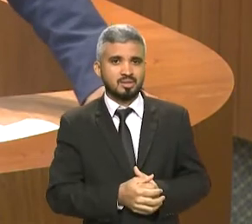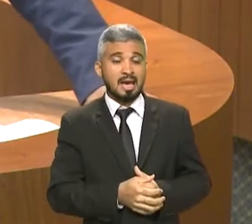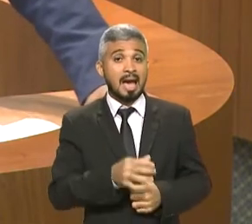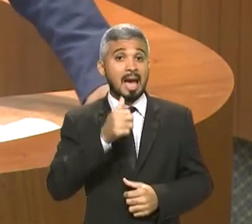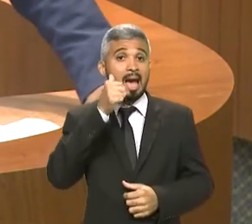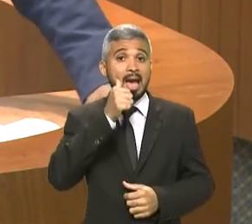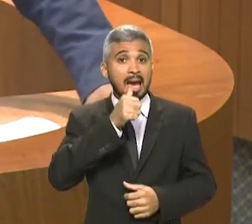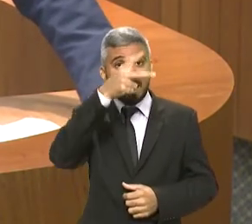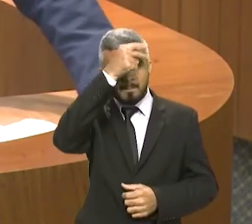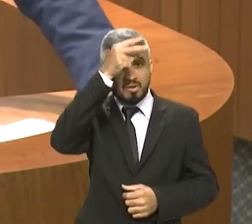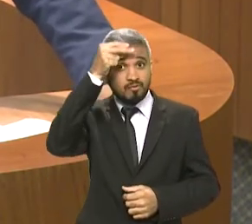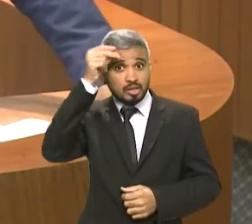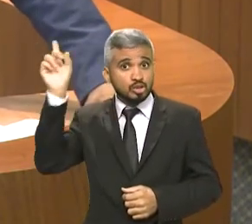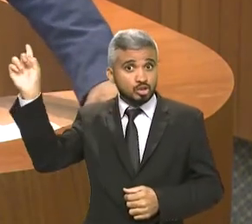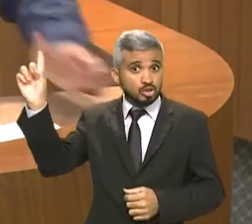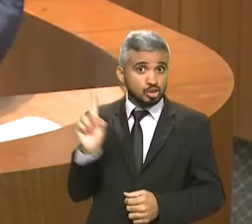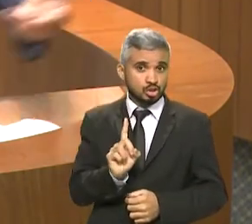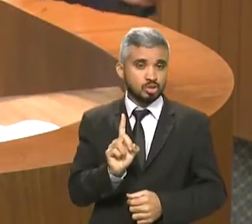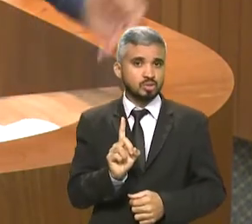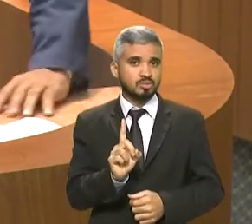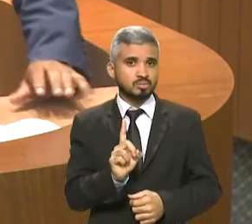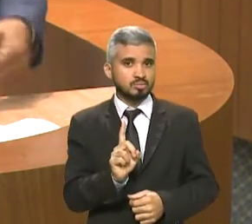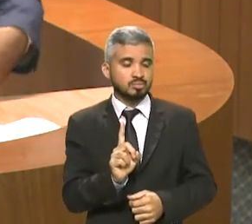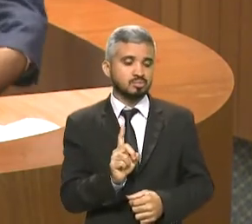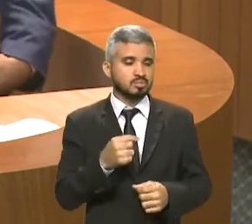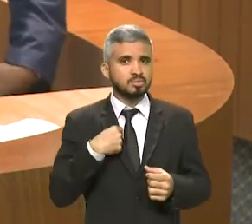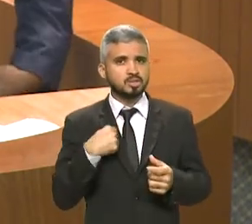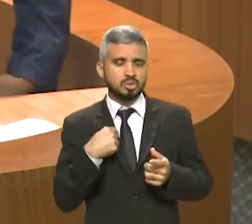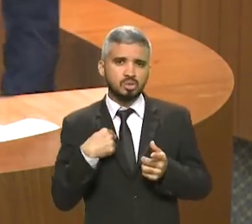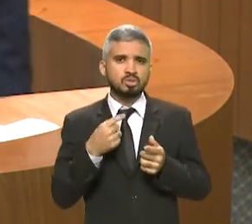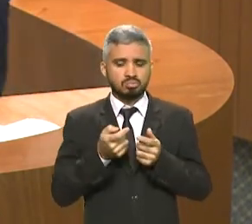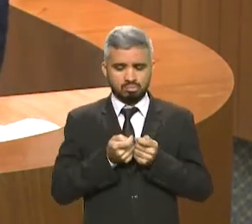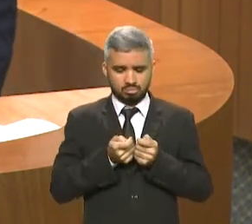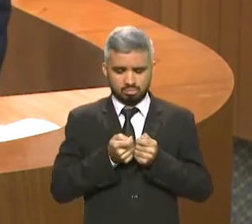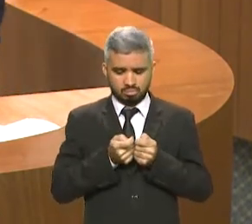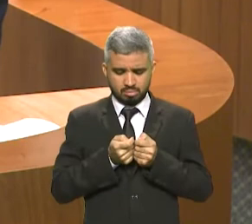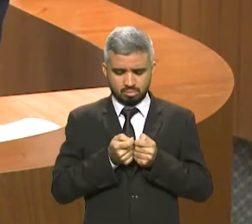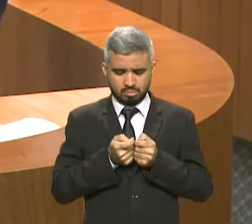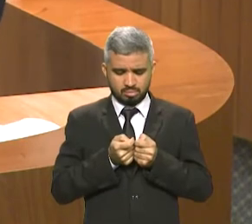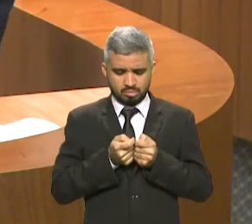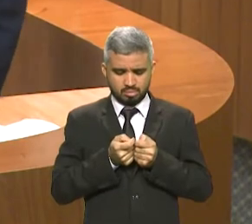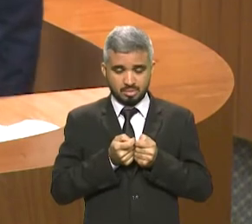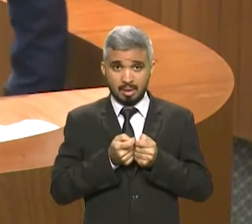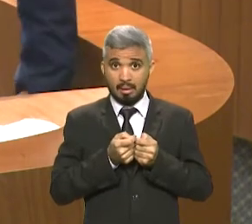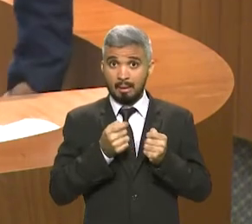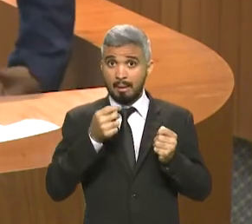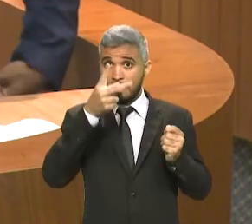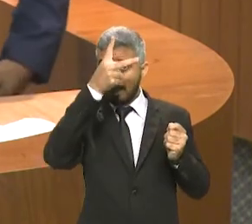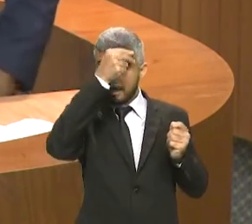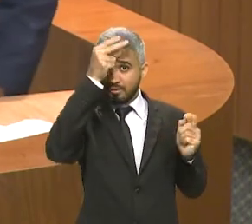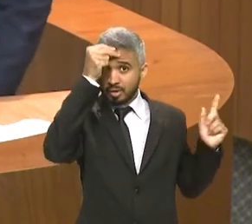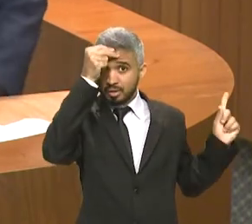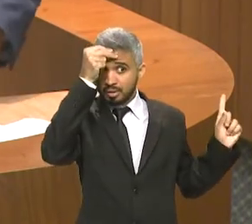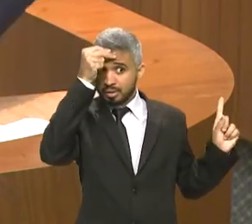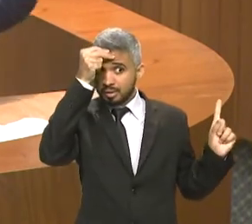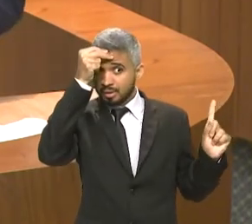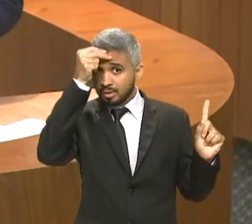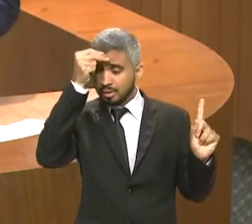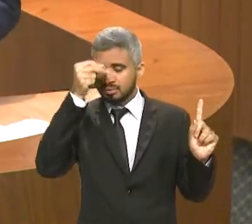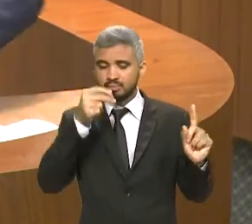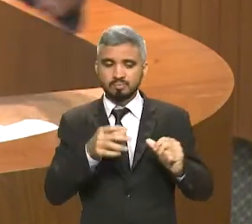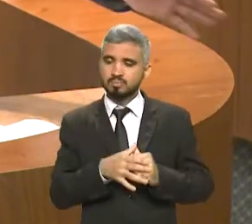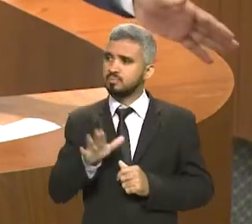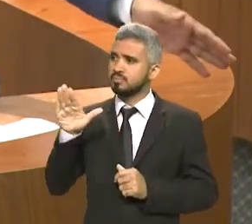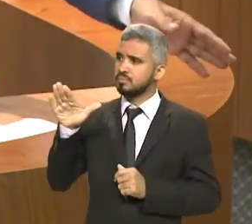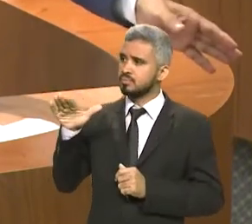da cidade, estava cabisbaixo, mexendo no celular, e a prefeita: você quer falar comigo? Eu digo: